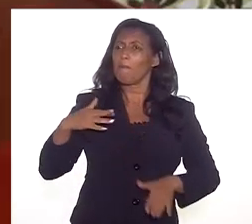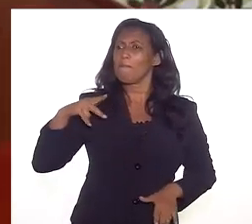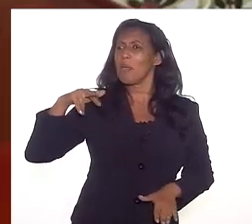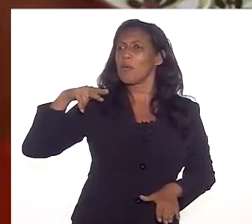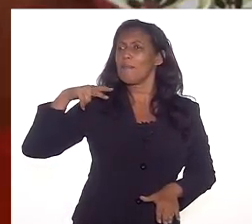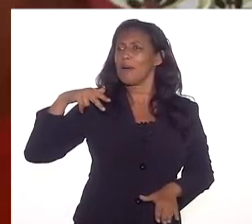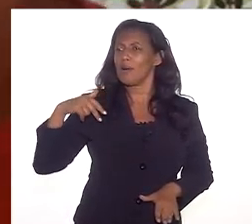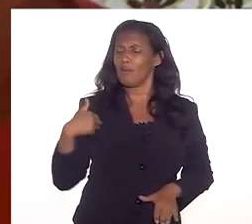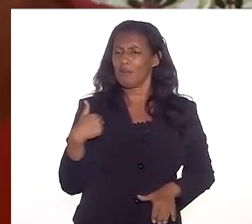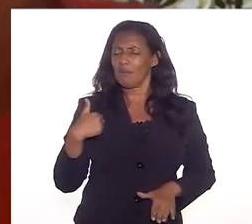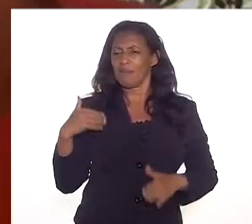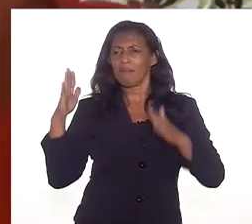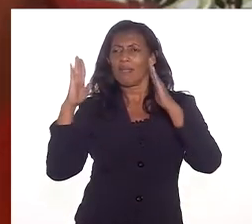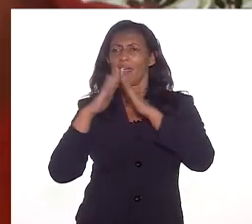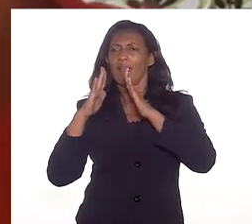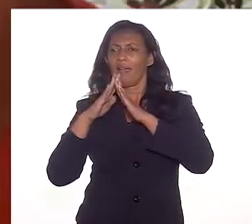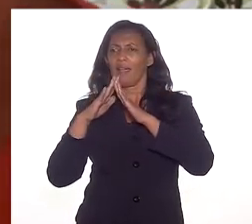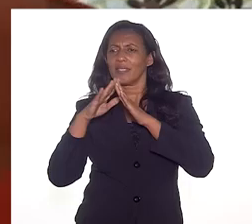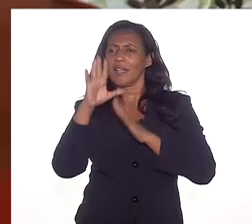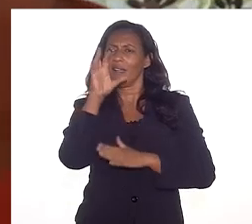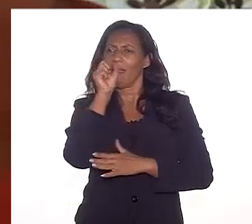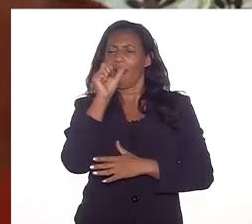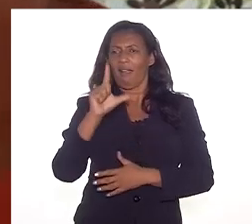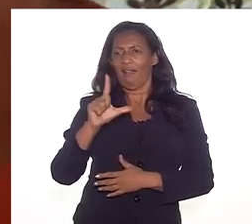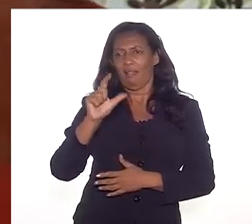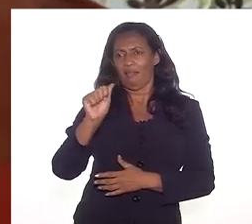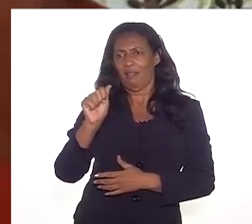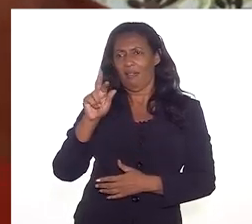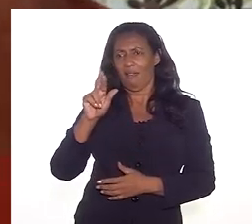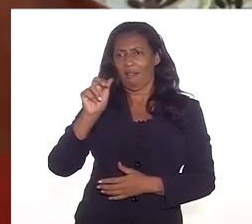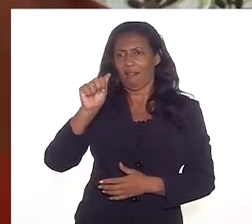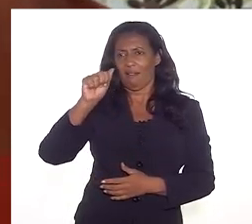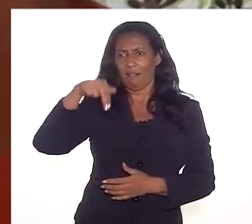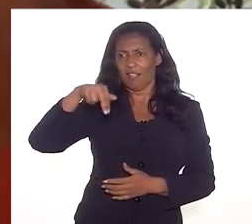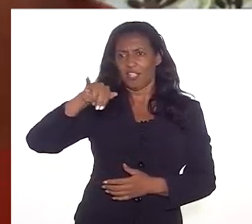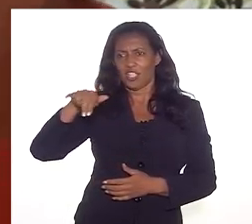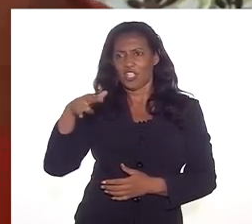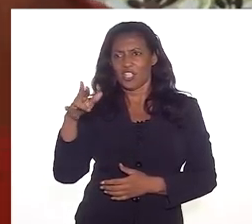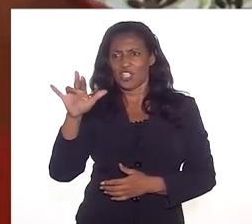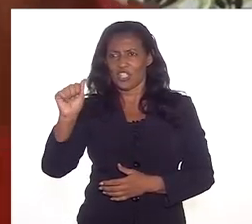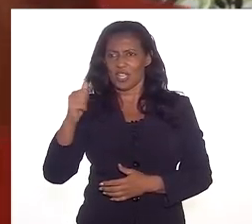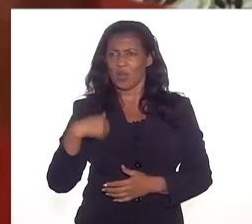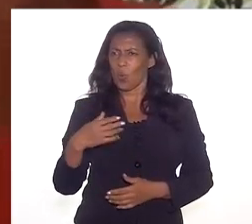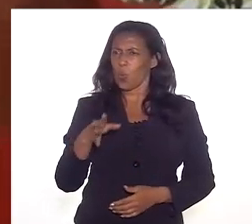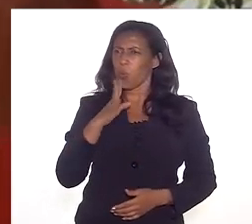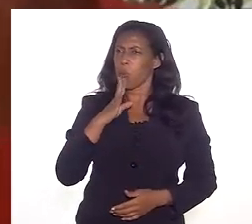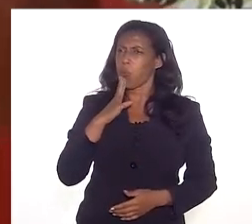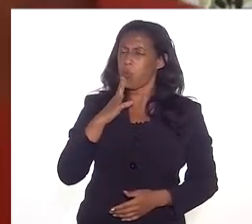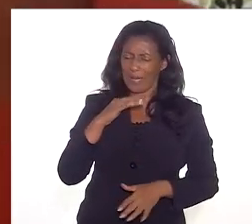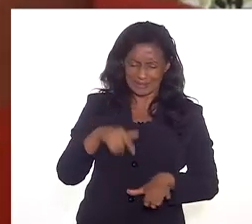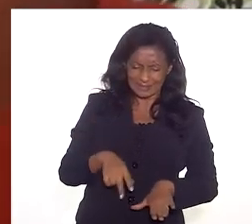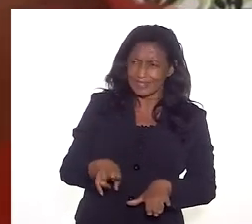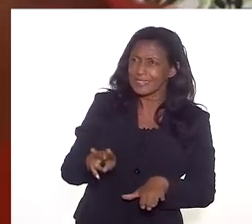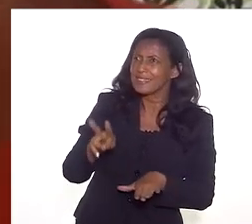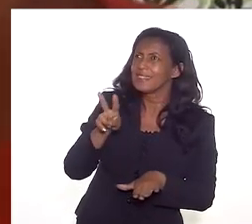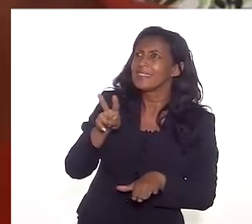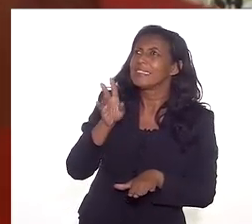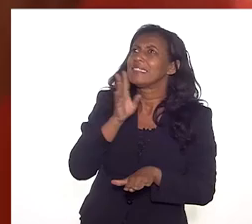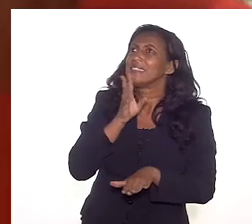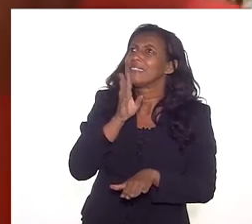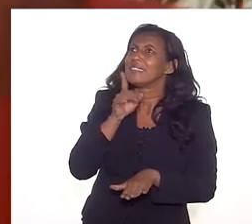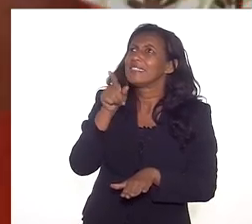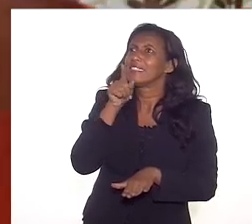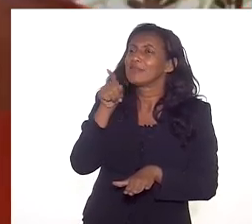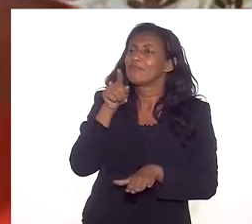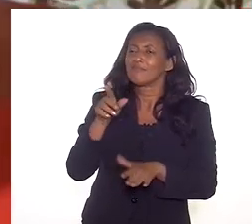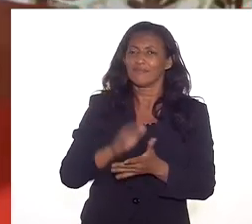com os meus irmãos, que a gente morava em Laranjeiras, ali no, na Pereira da Silva. Né? Eu conheci o Tião desde pequeno. O Tião, quando eu vi o Tião,